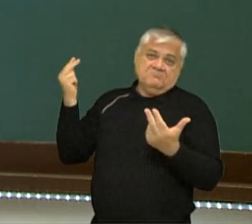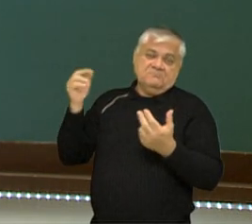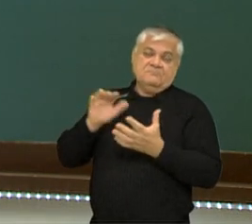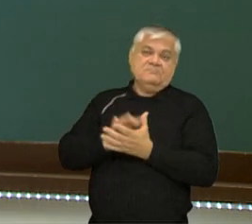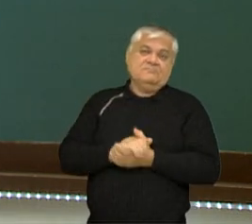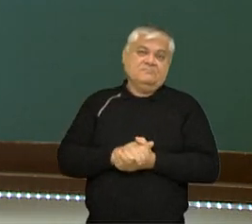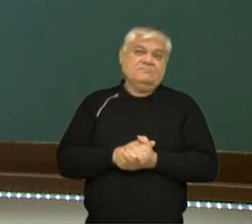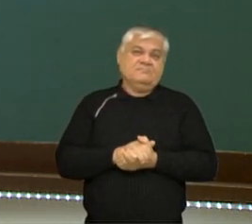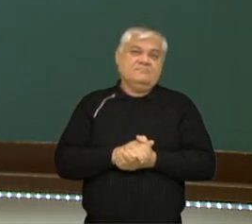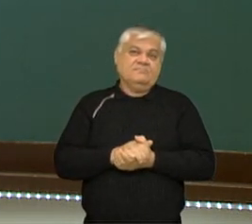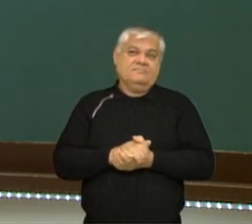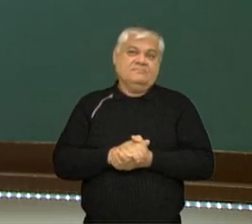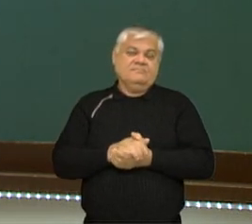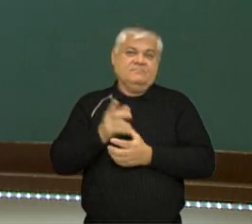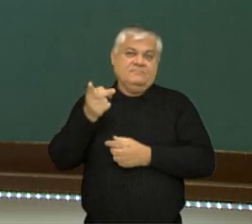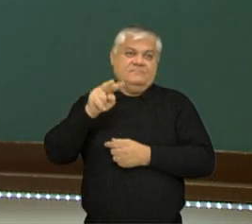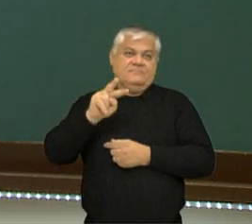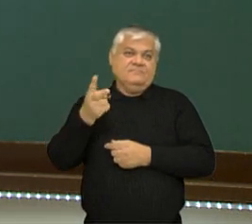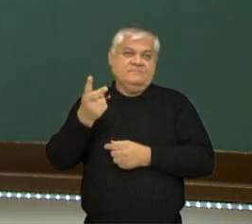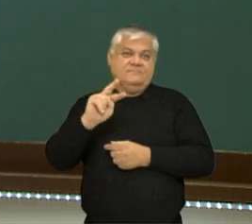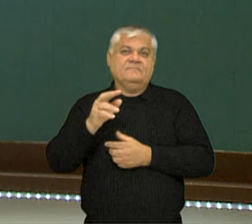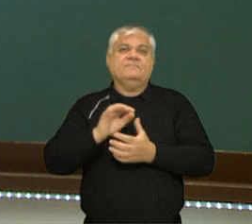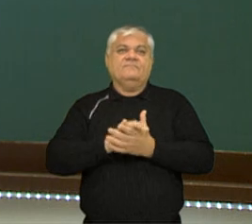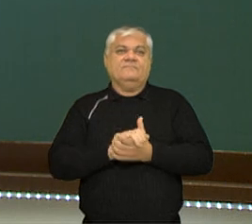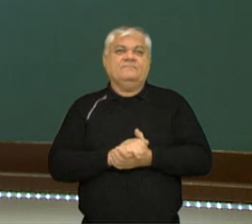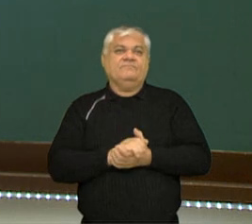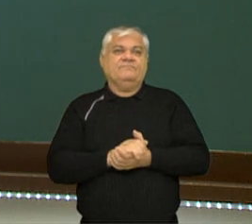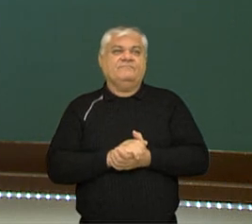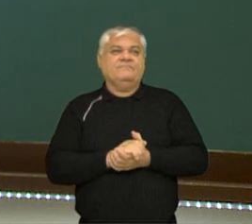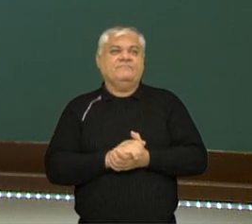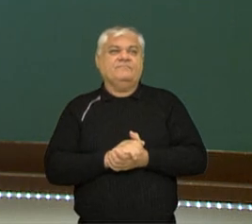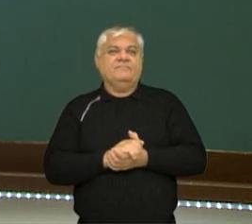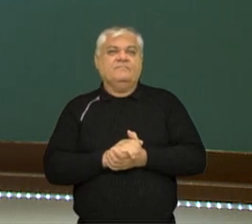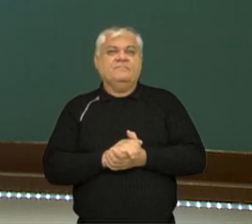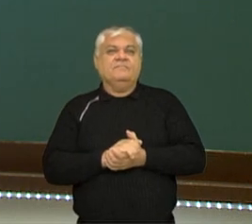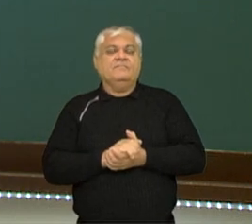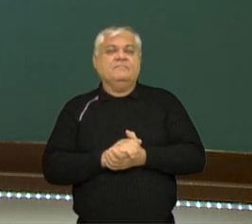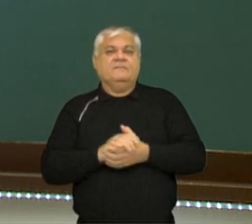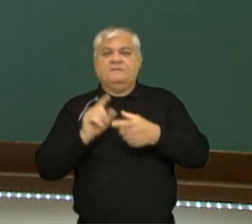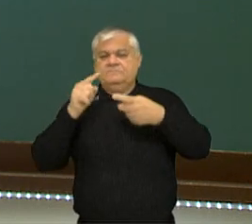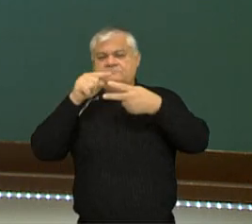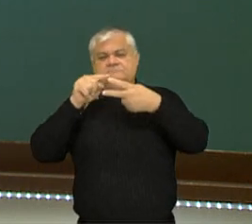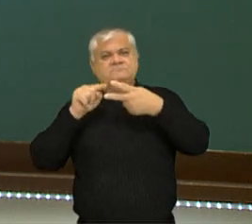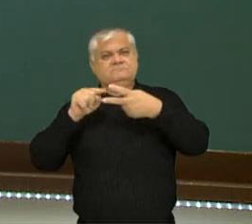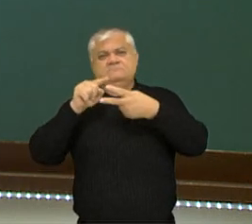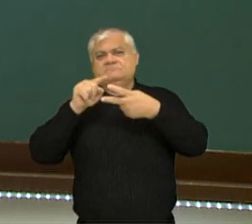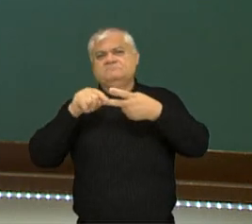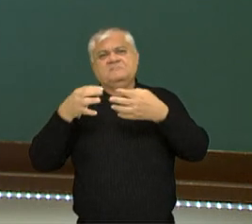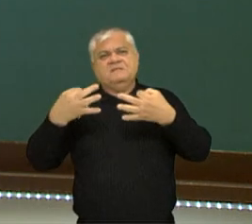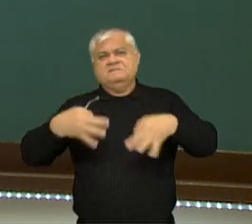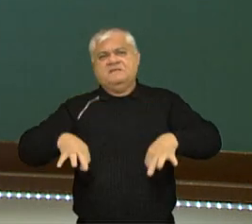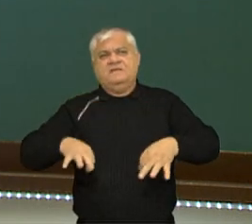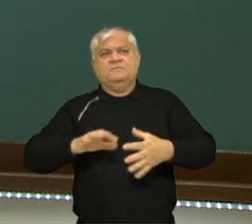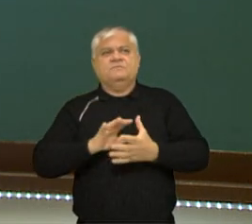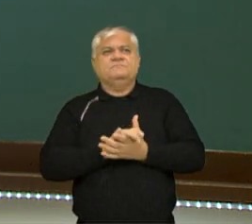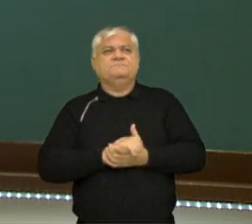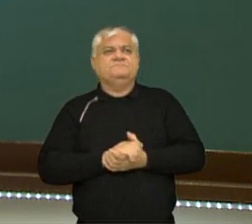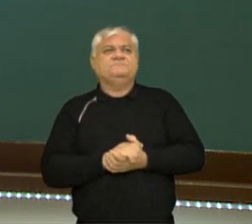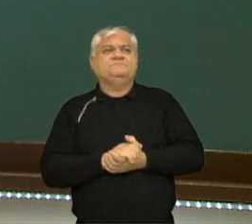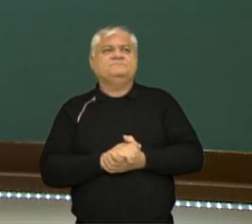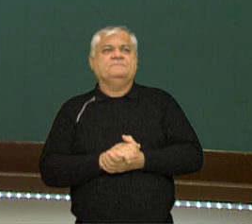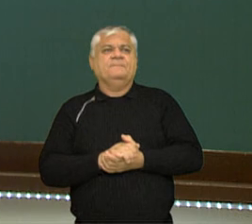posso representar em forma de fração, ok? As duas maneiras estão corretas,